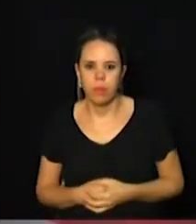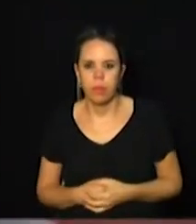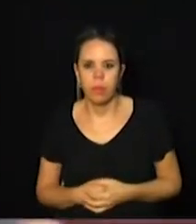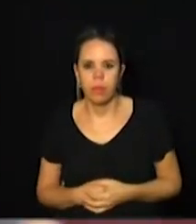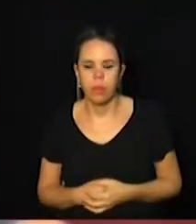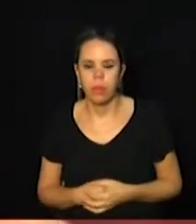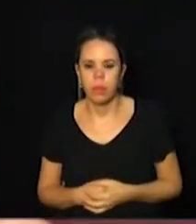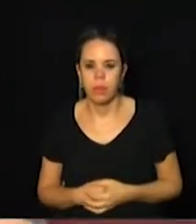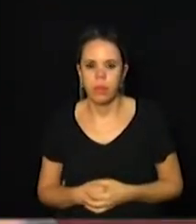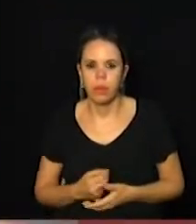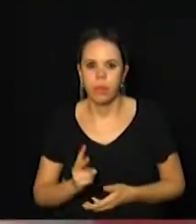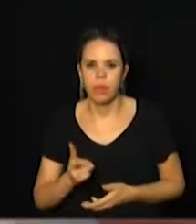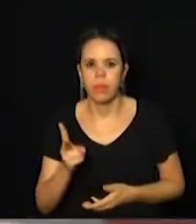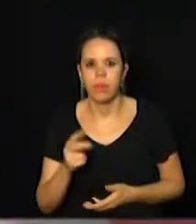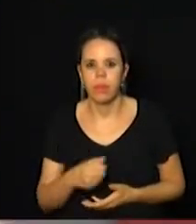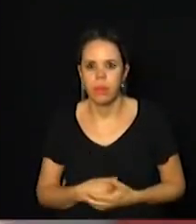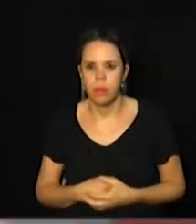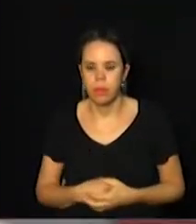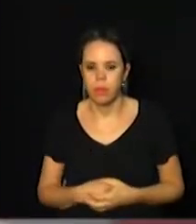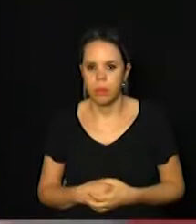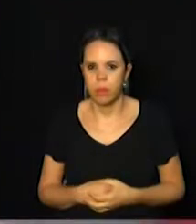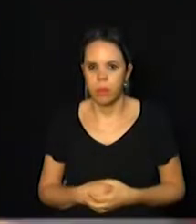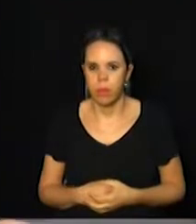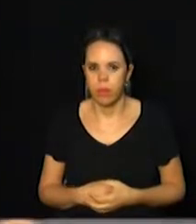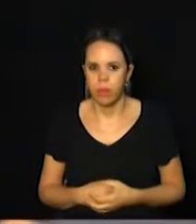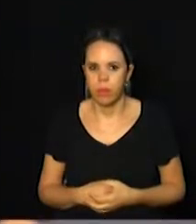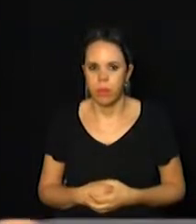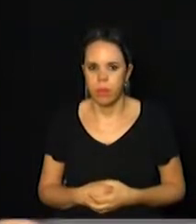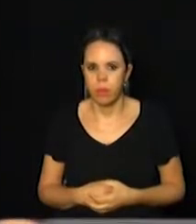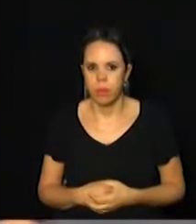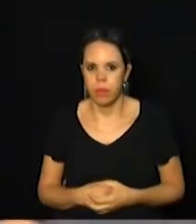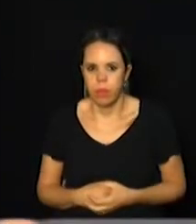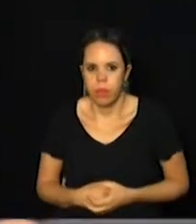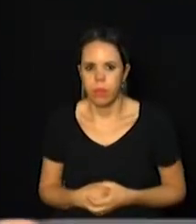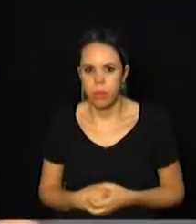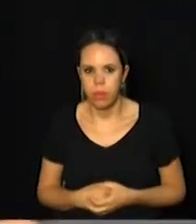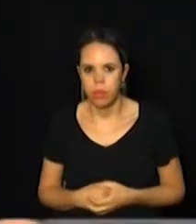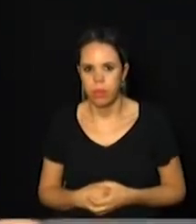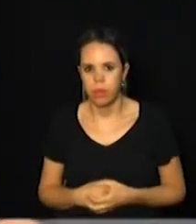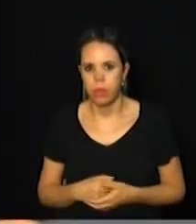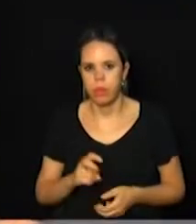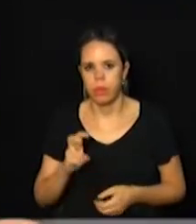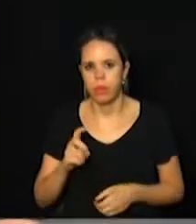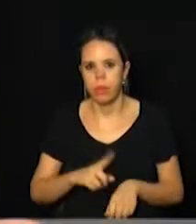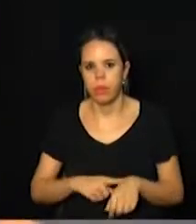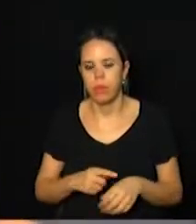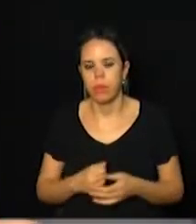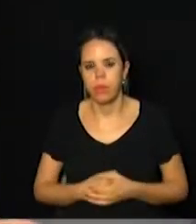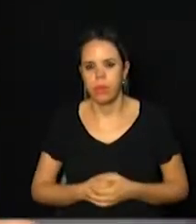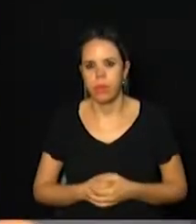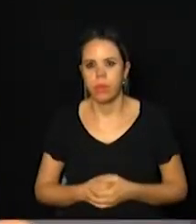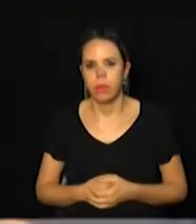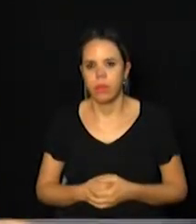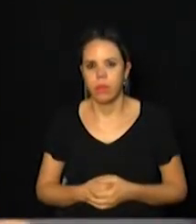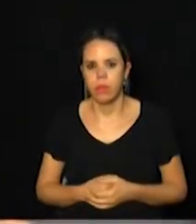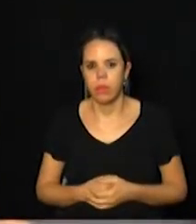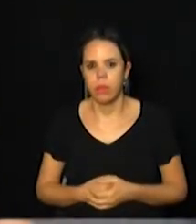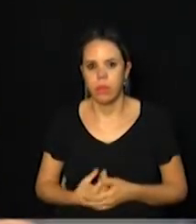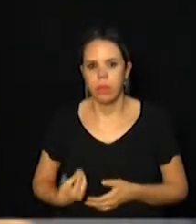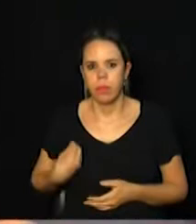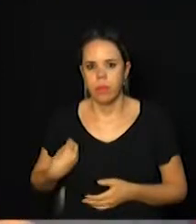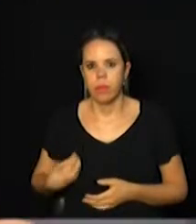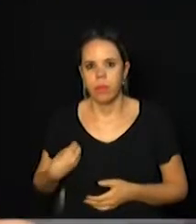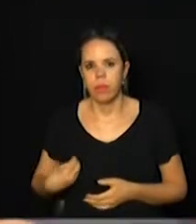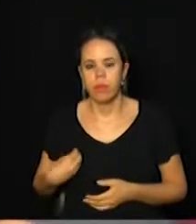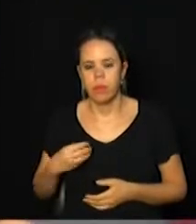e dão continuidade Aqui nós temos até a as 17 viu usar estamos ao